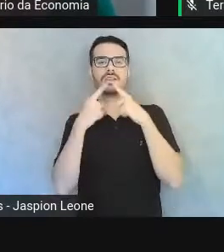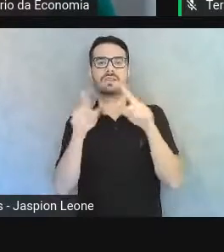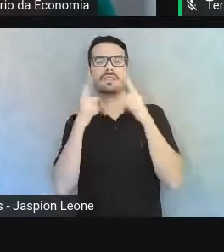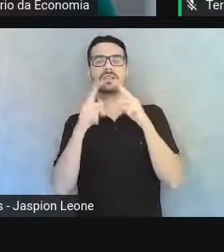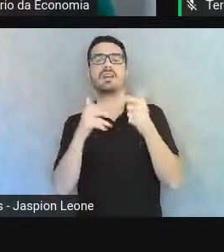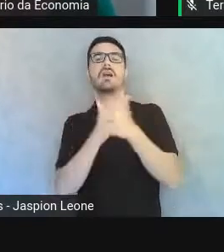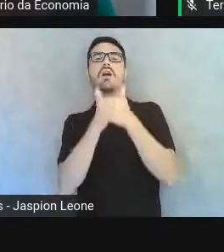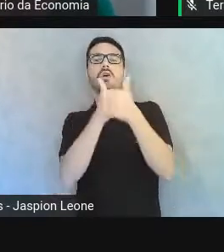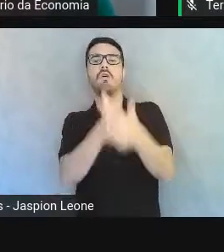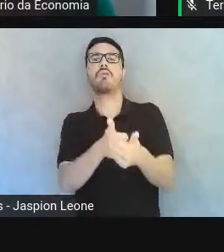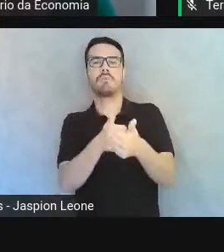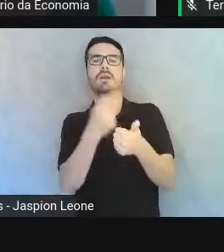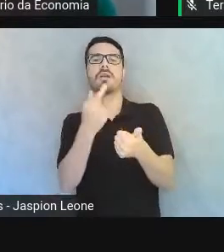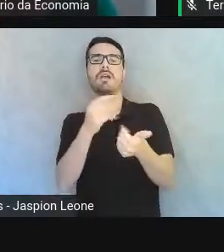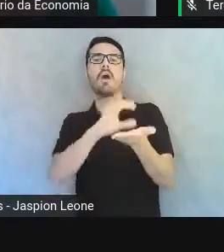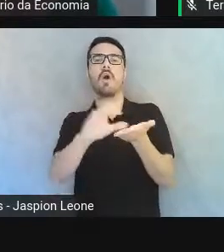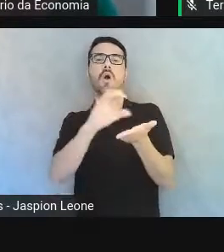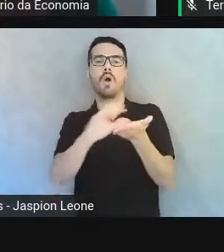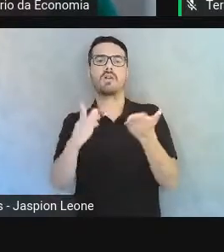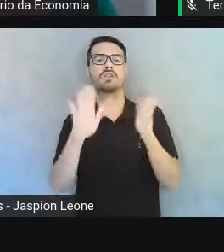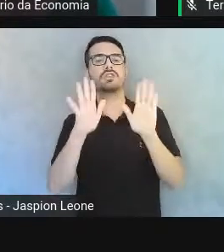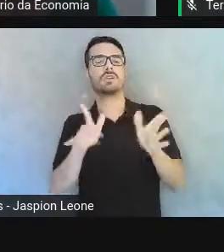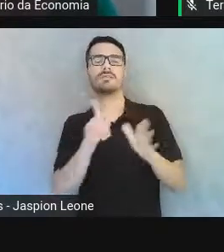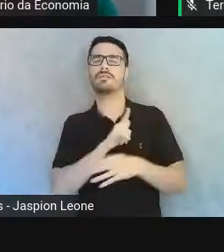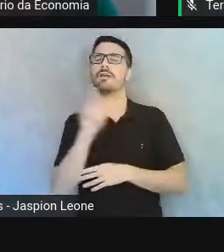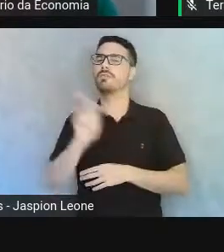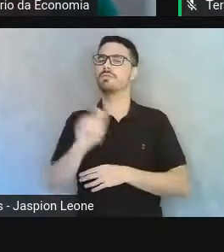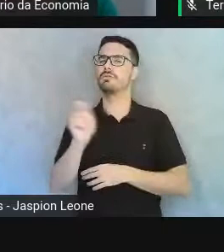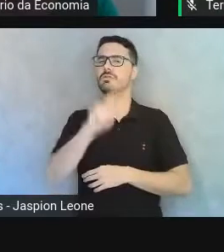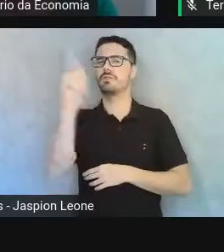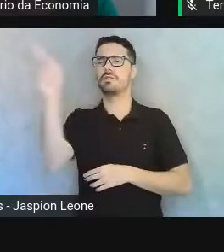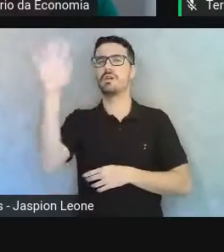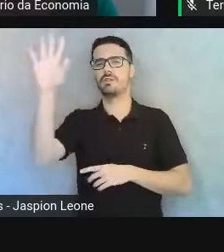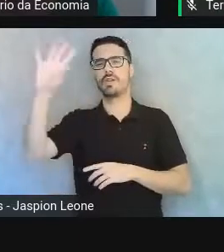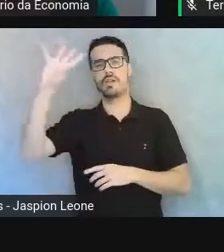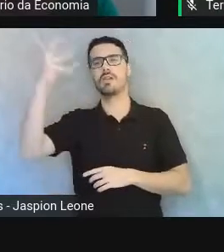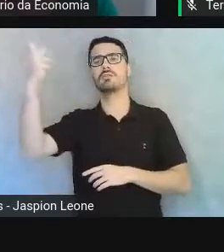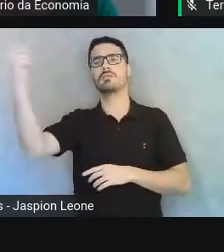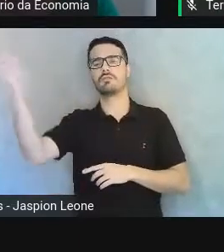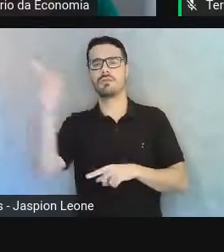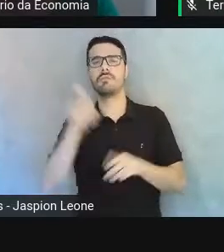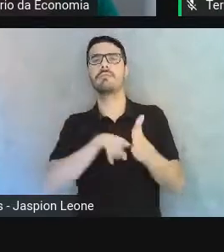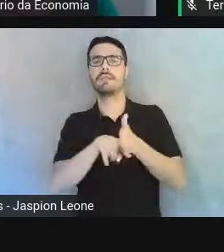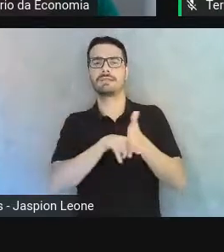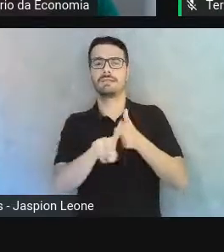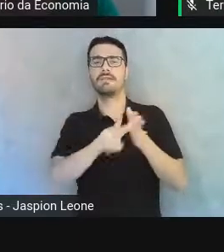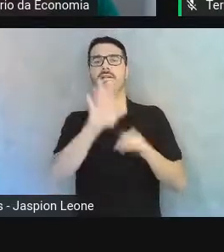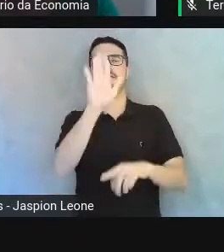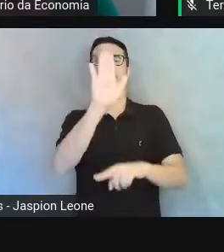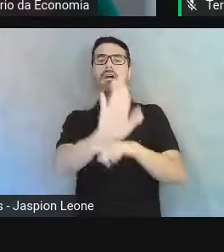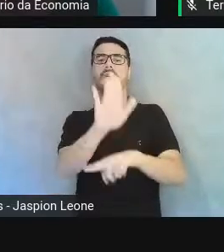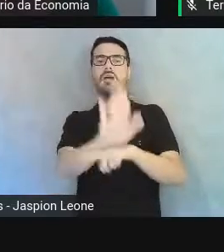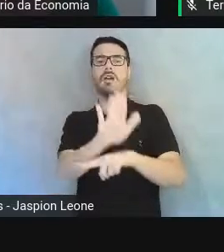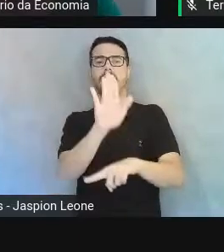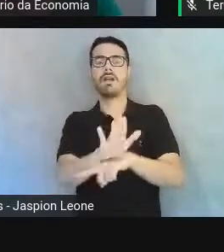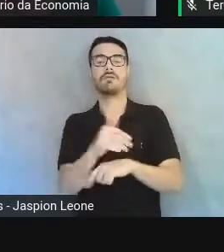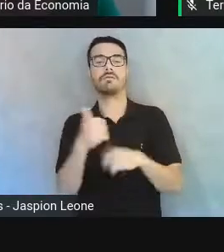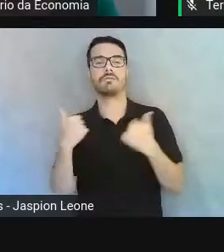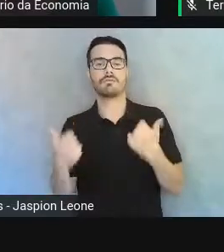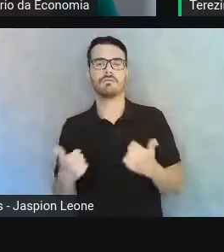acompanha o orçamento. Então, há uma luz no fim do túnel. Eu acho que a pesquisa vem contribuindo com isso bastante